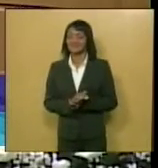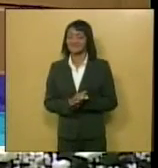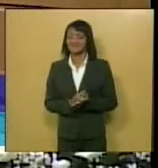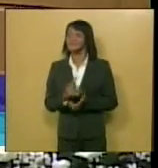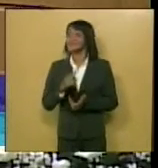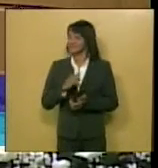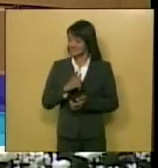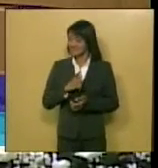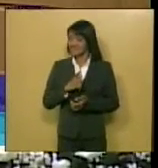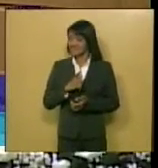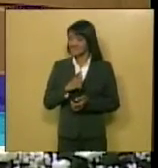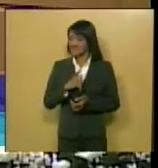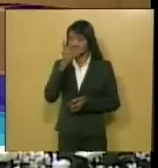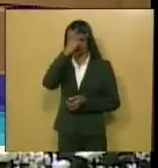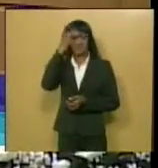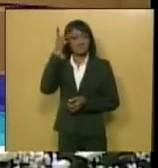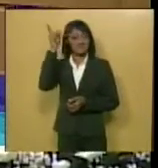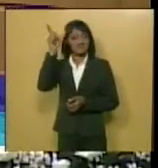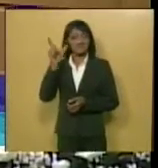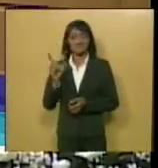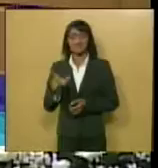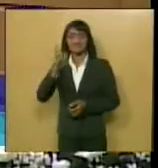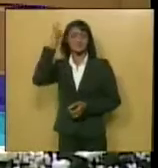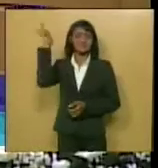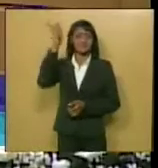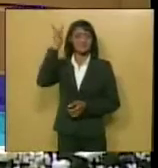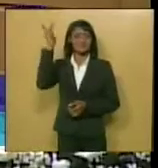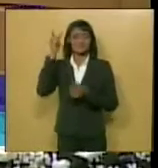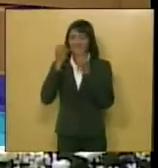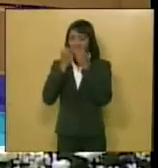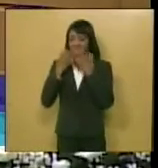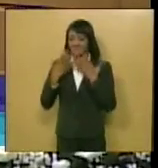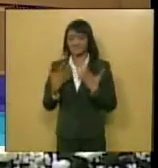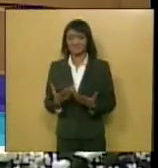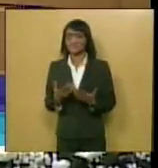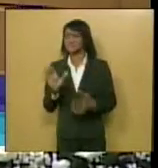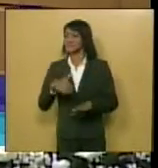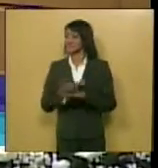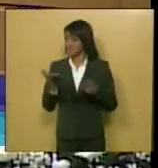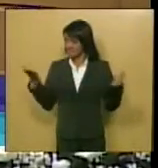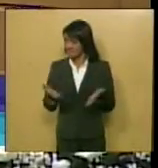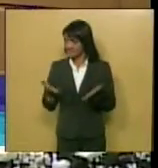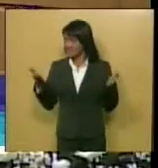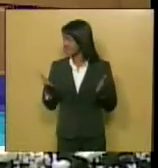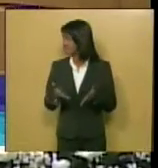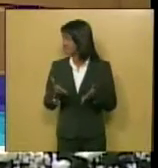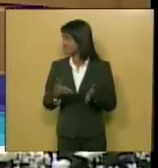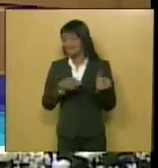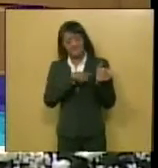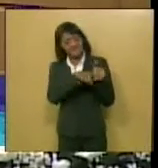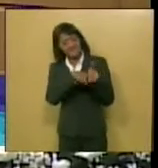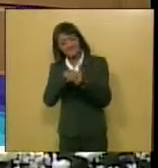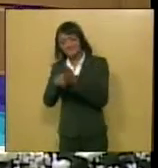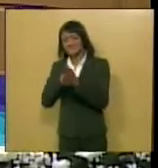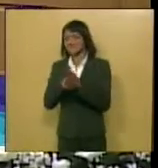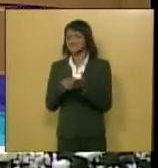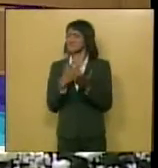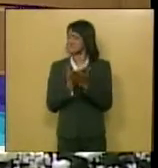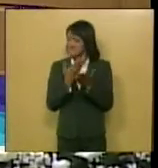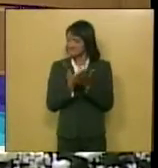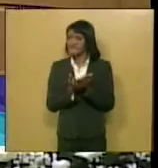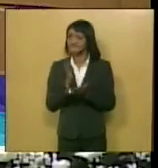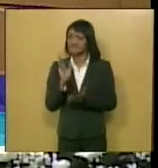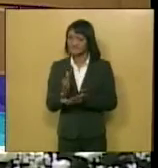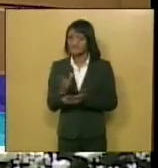tratar de uma personalidade que fez história e que ainda hoje é motivo de estudos e pesquisas